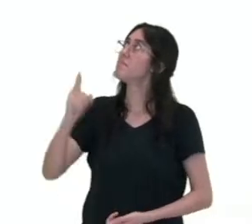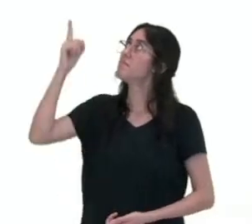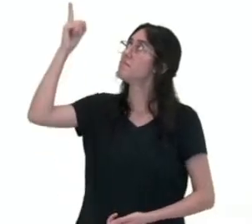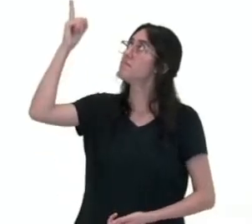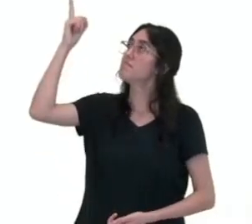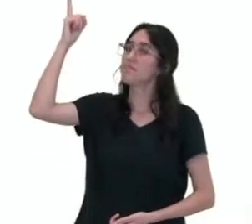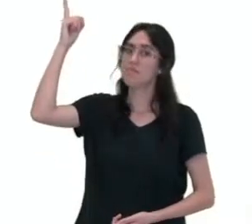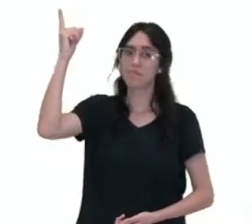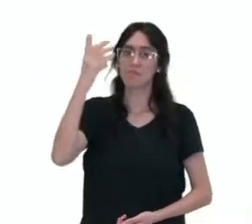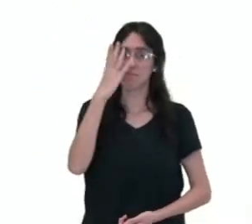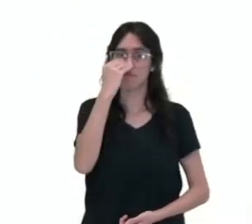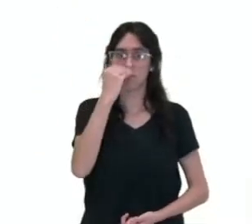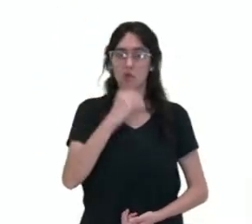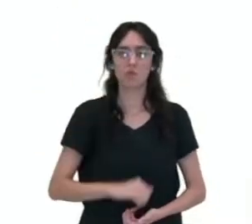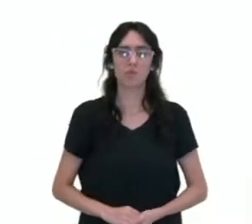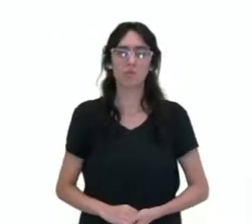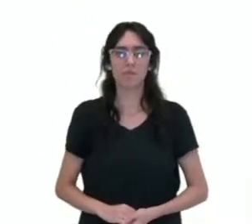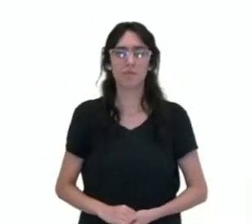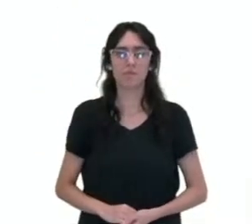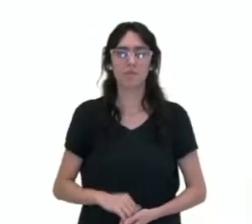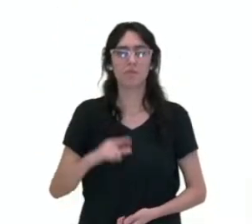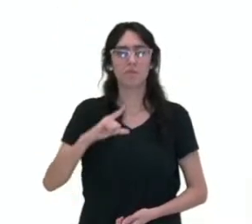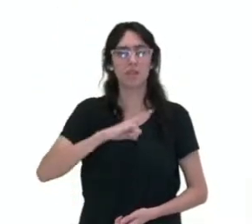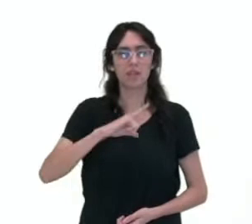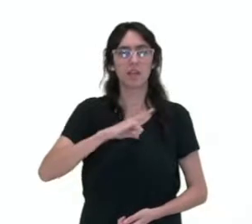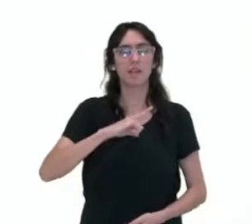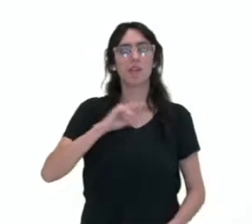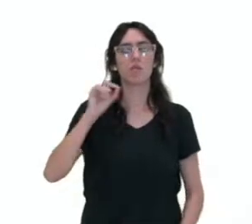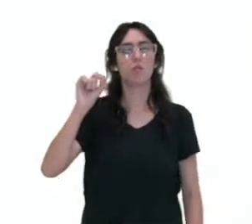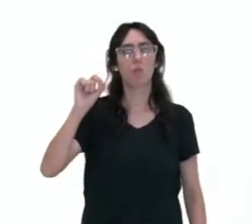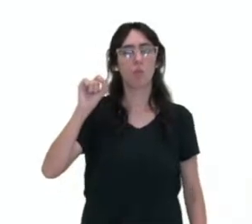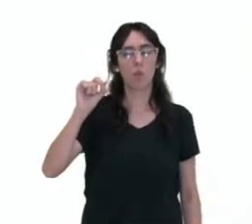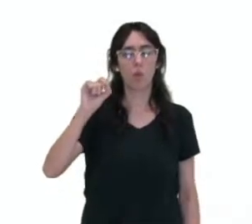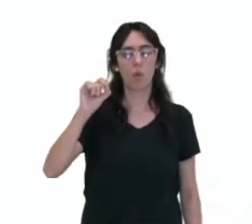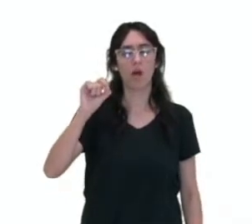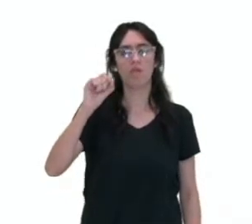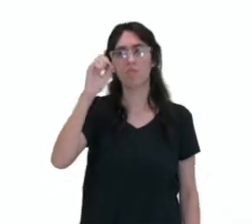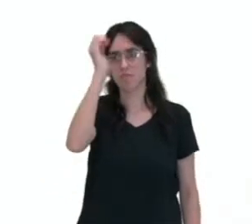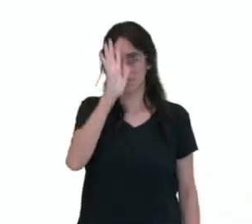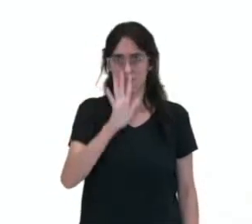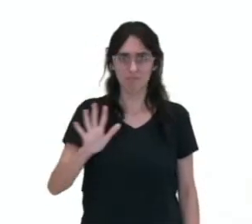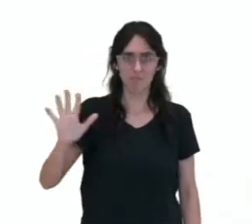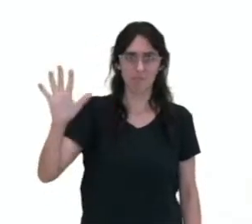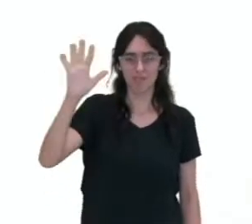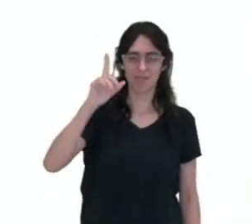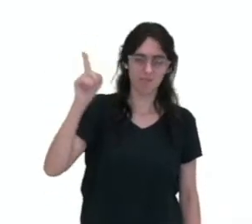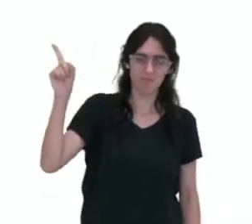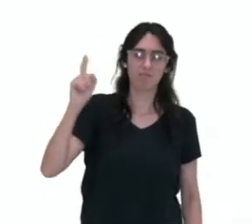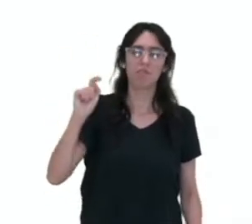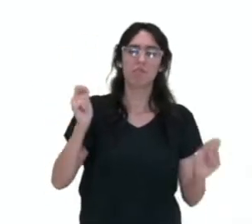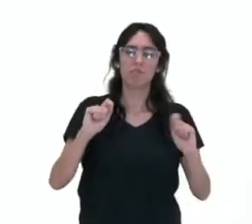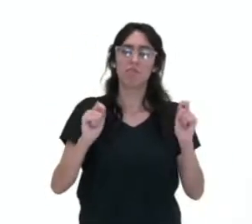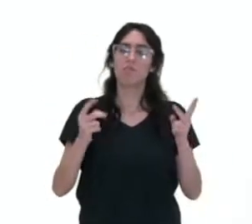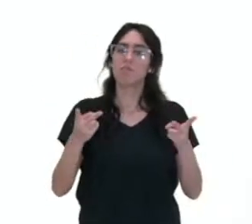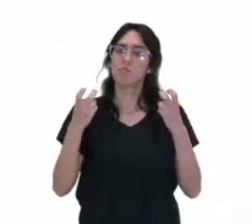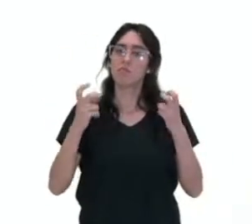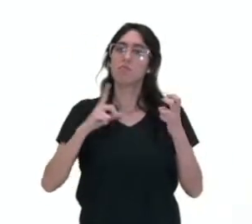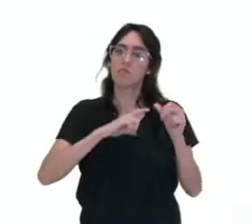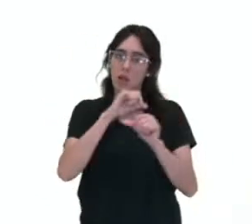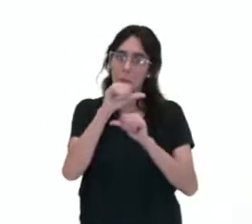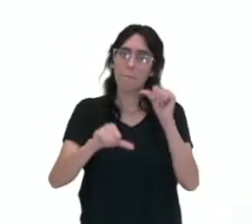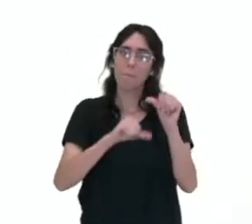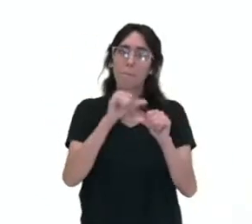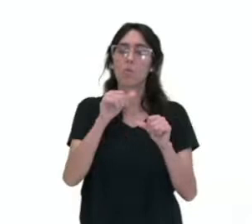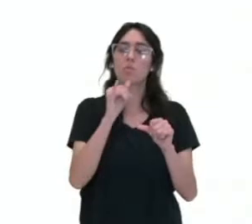lado direito da sua tela, onde a nível regional, ou seja, no caso do Brasil, nós conseguimos identificar mudanças como, por